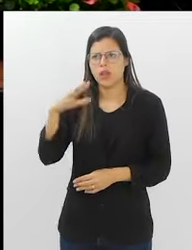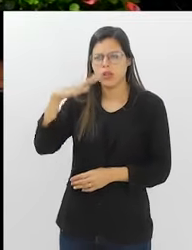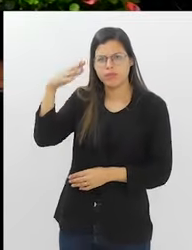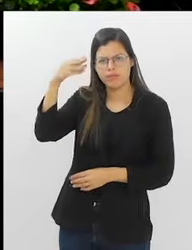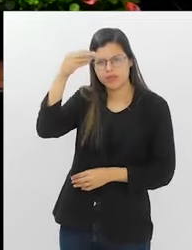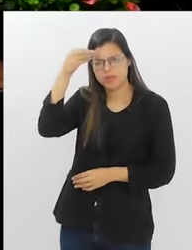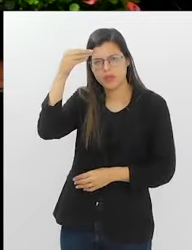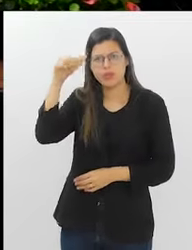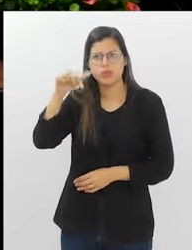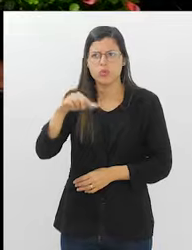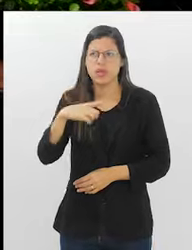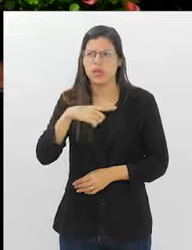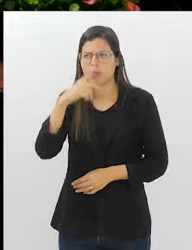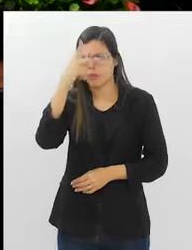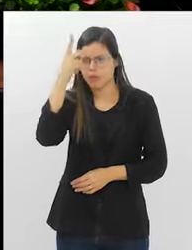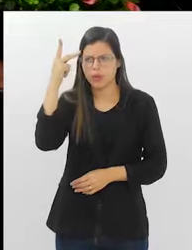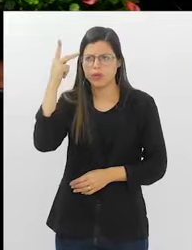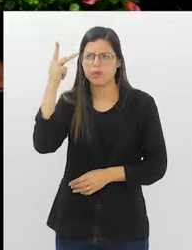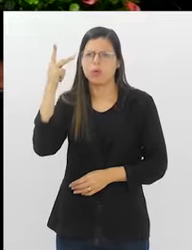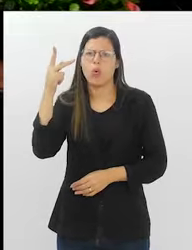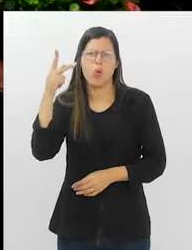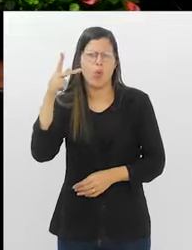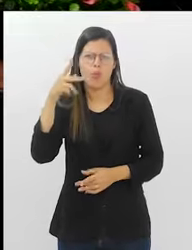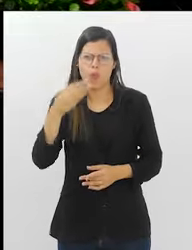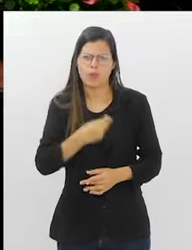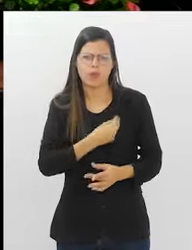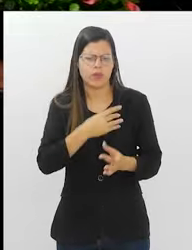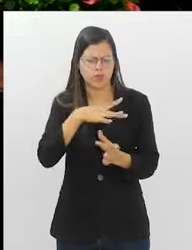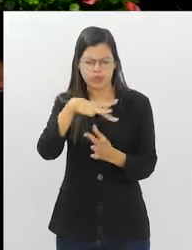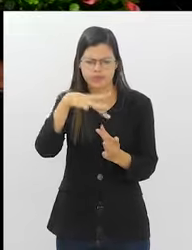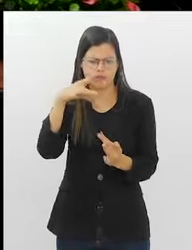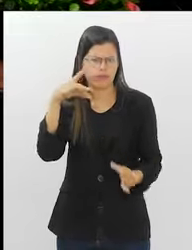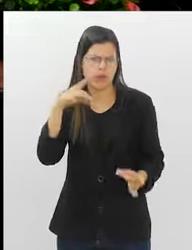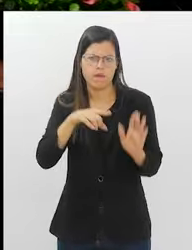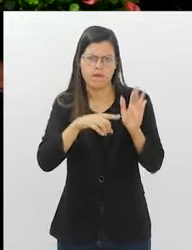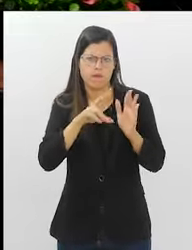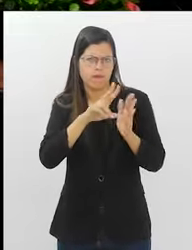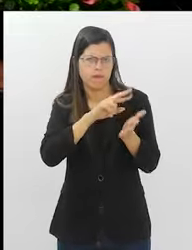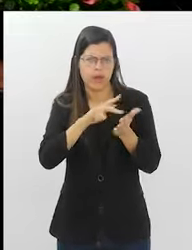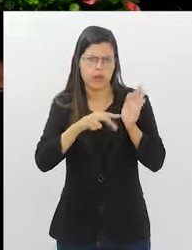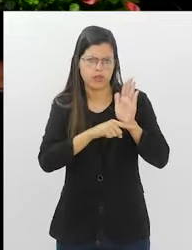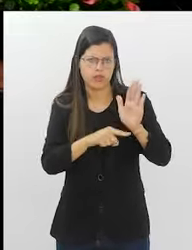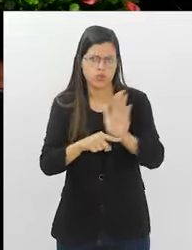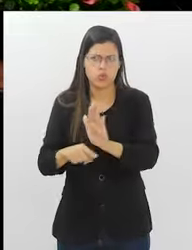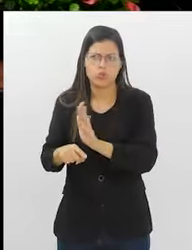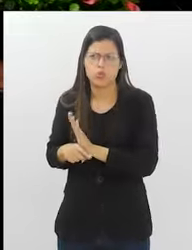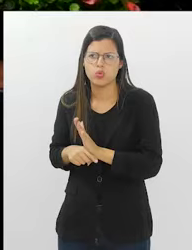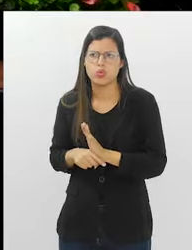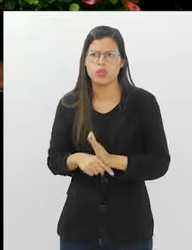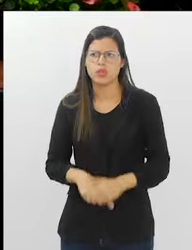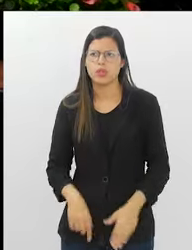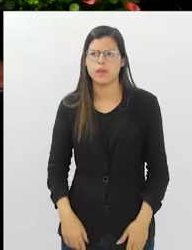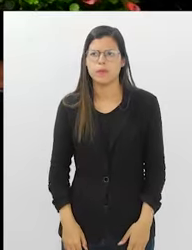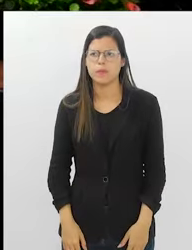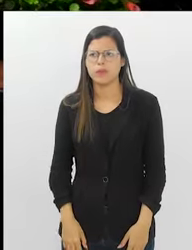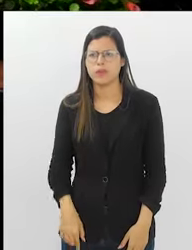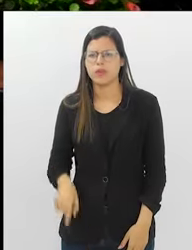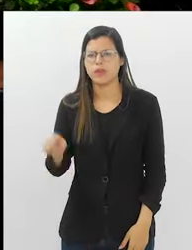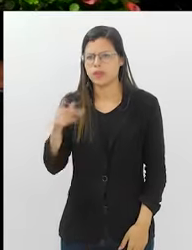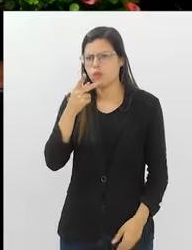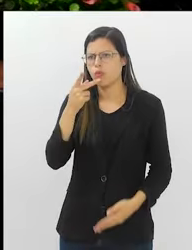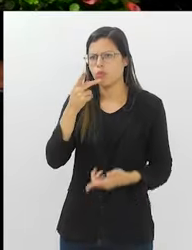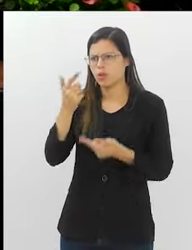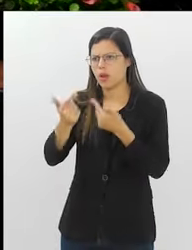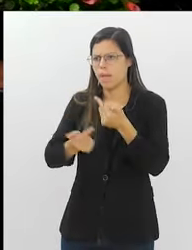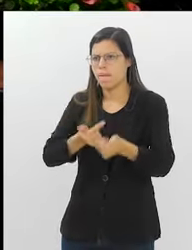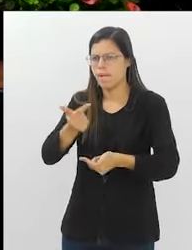receituário mediúnico, temos pessoas recebendo do mundo espiritual várias benesses através do fenômeno mediúnico, né? Você